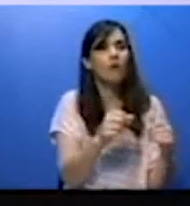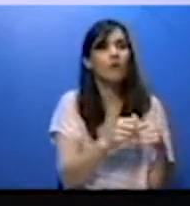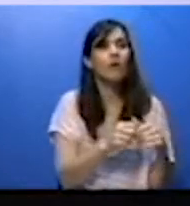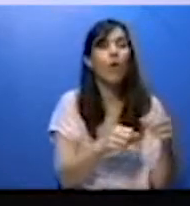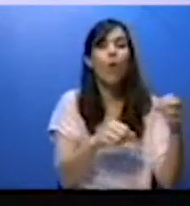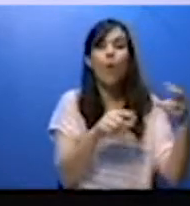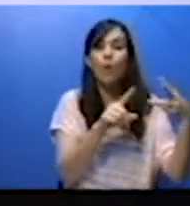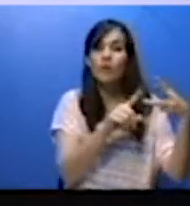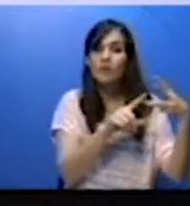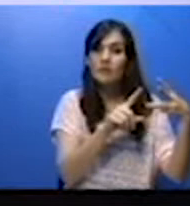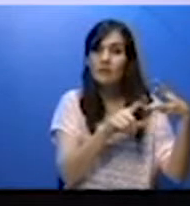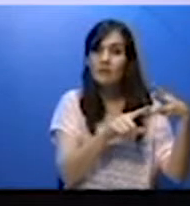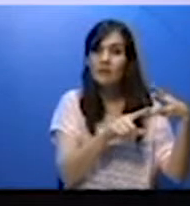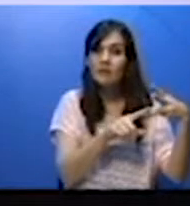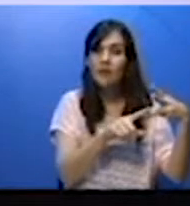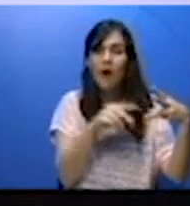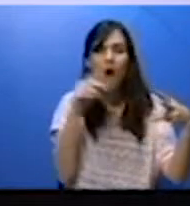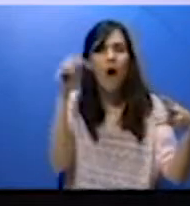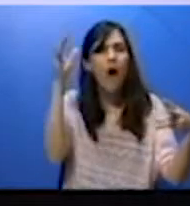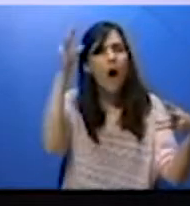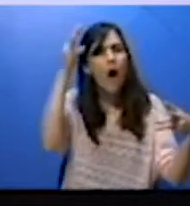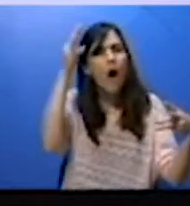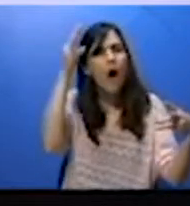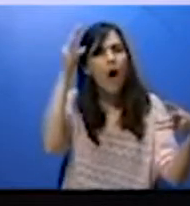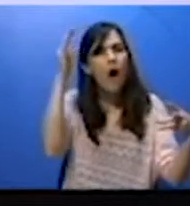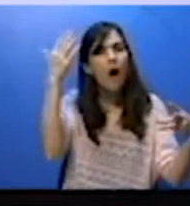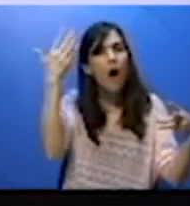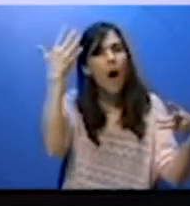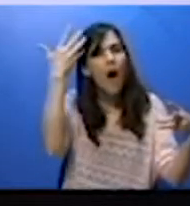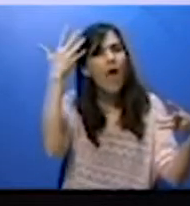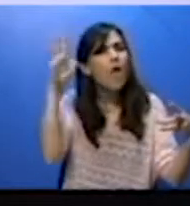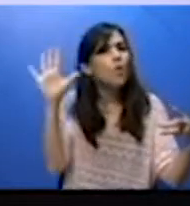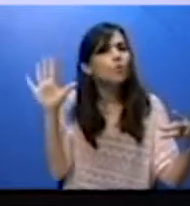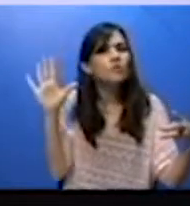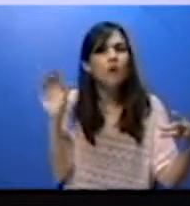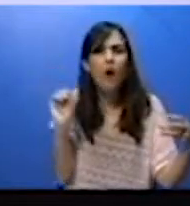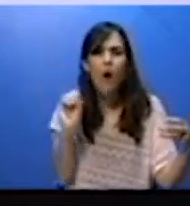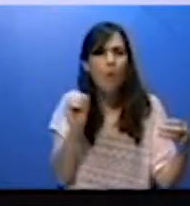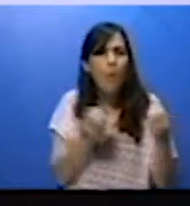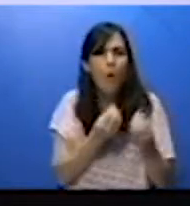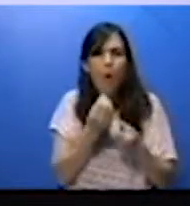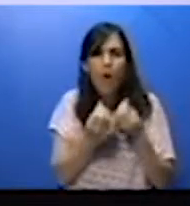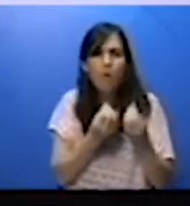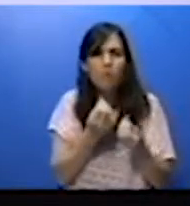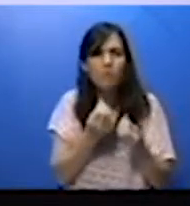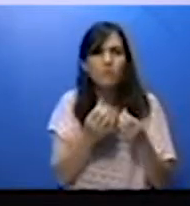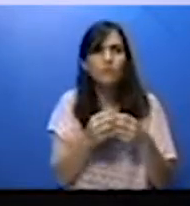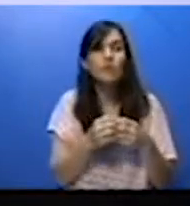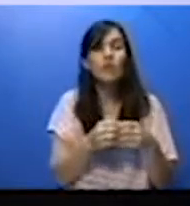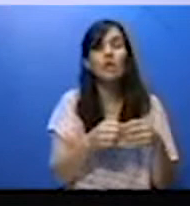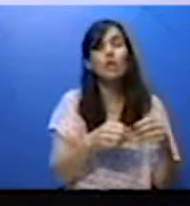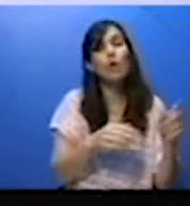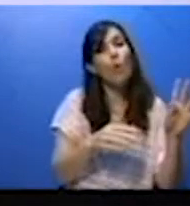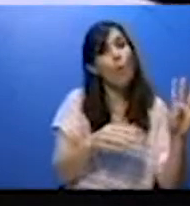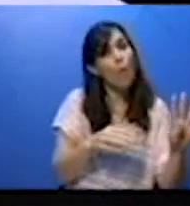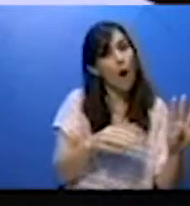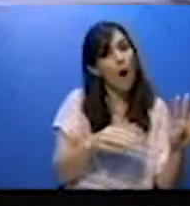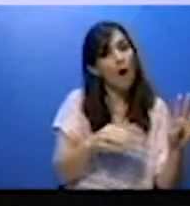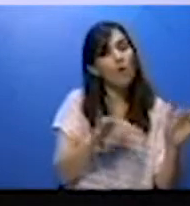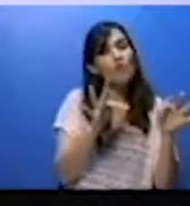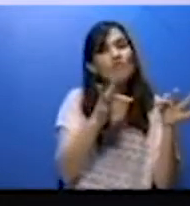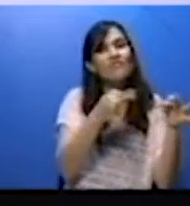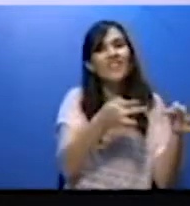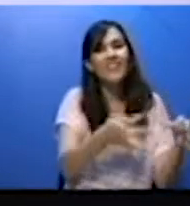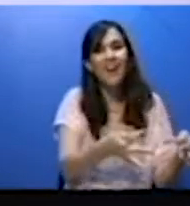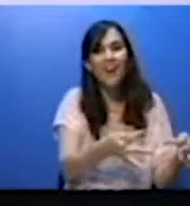a resolução do conflito quem é que achou uma solução e qual foi o despejo o que que aconteceu lá